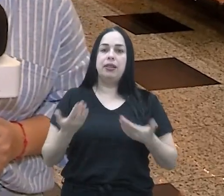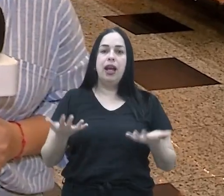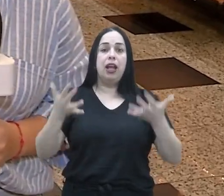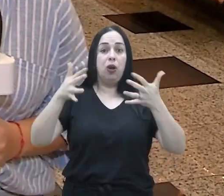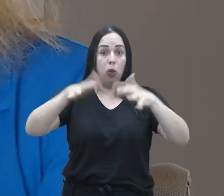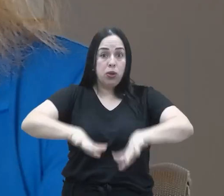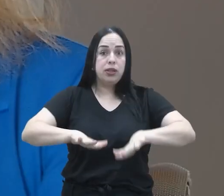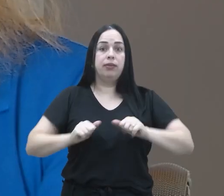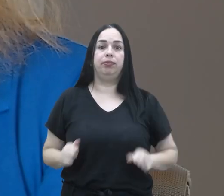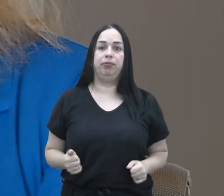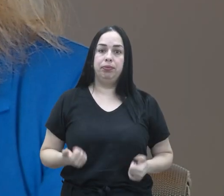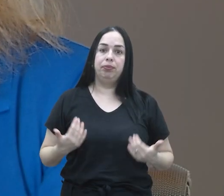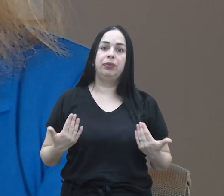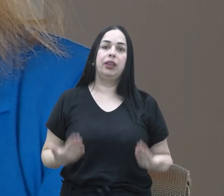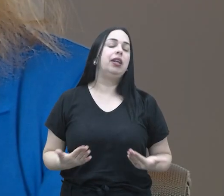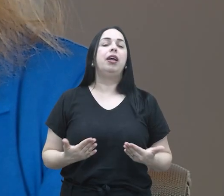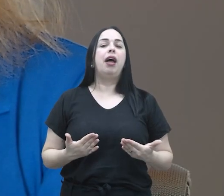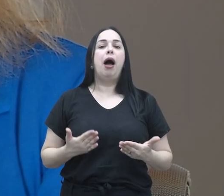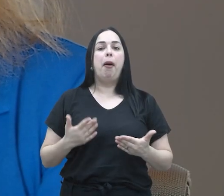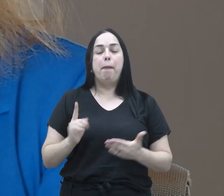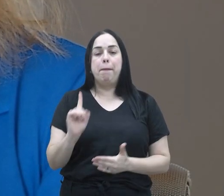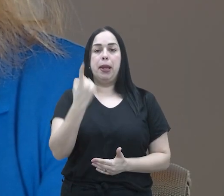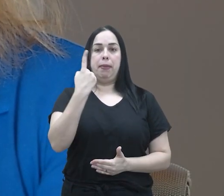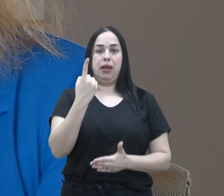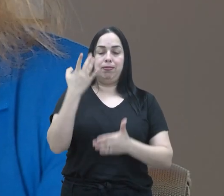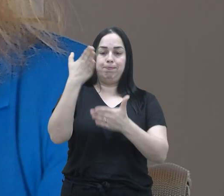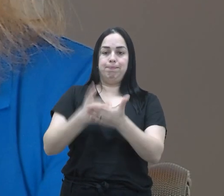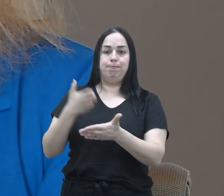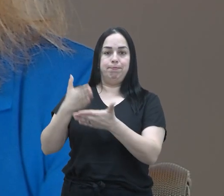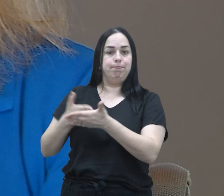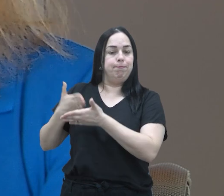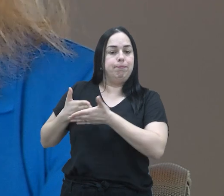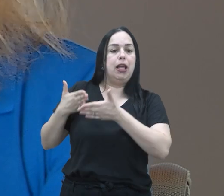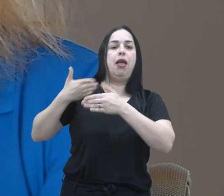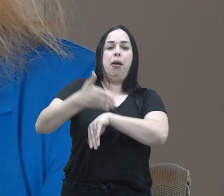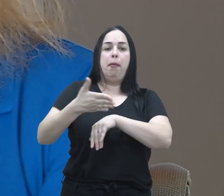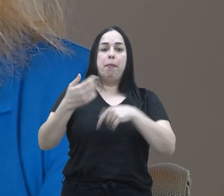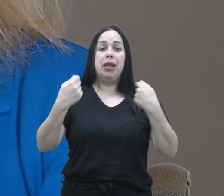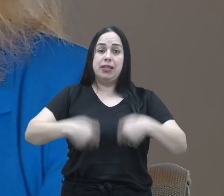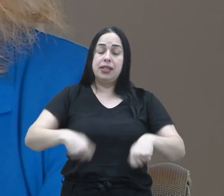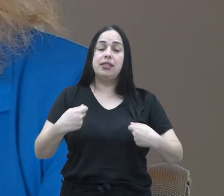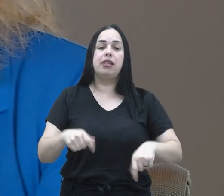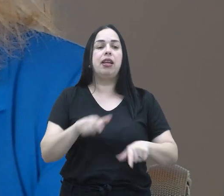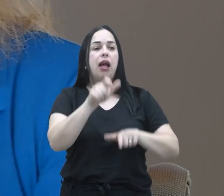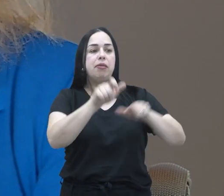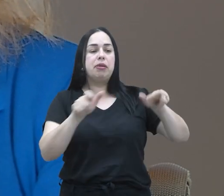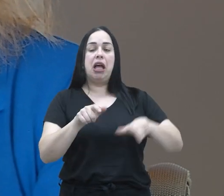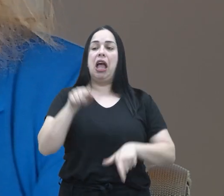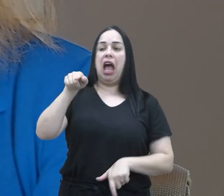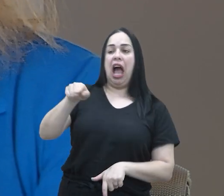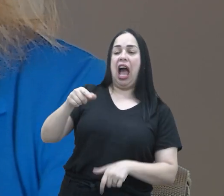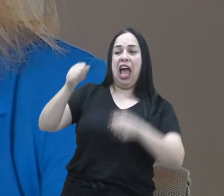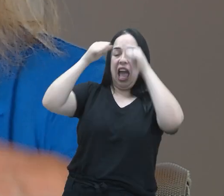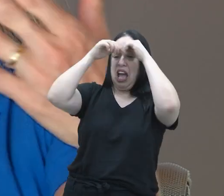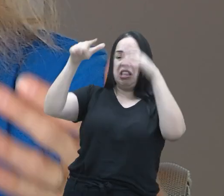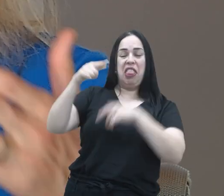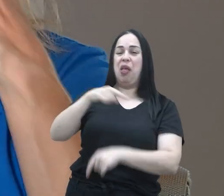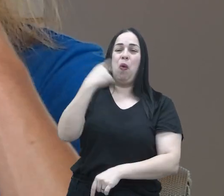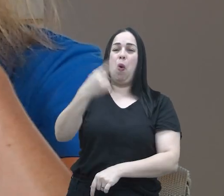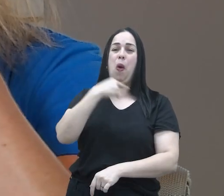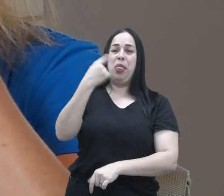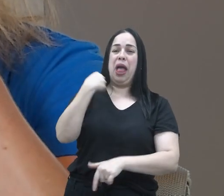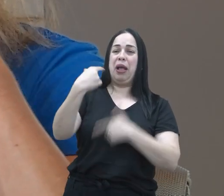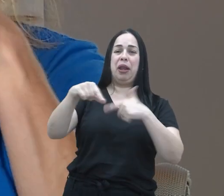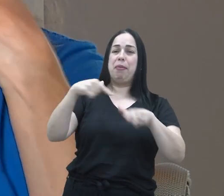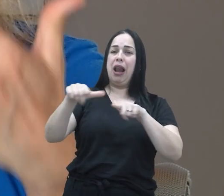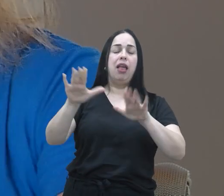para a inclusão. A primeira barreira é o preconceito de ninguém presumir competência, de todo mundo já taxar, é o autista,